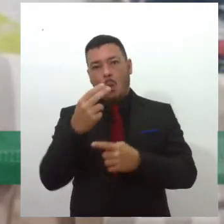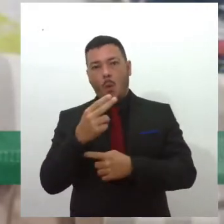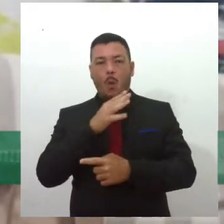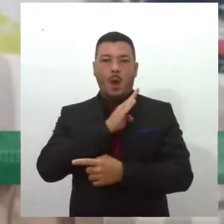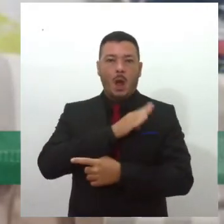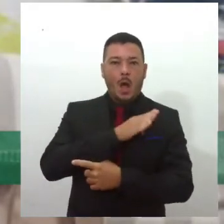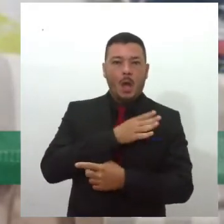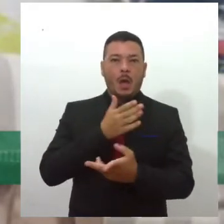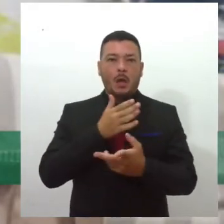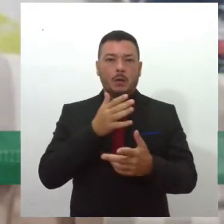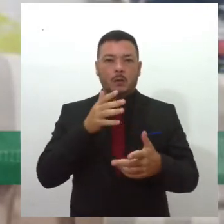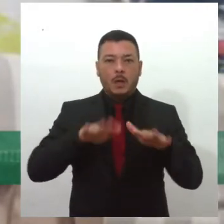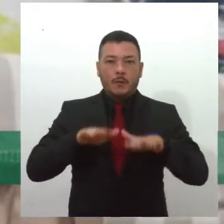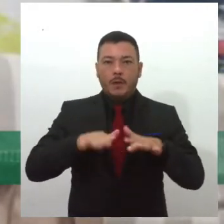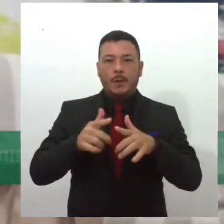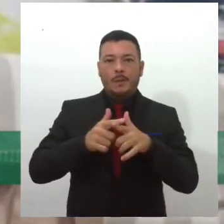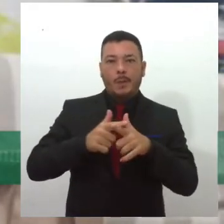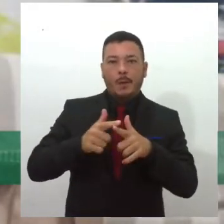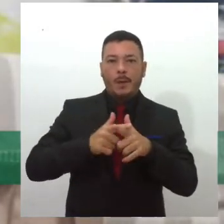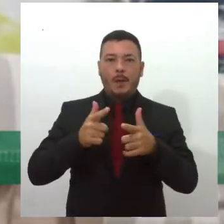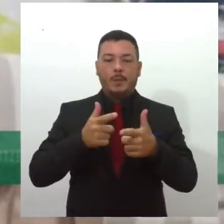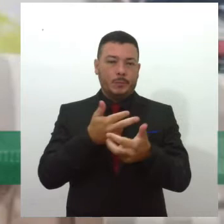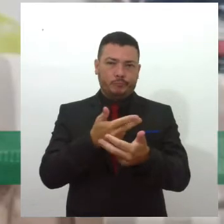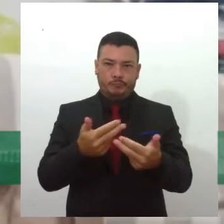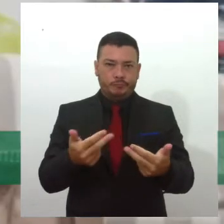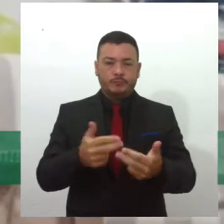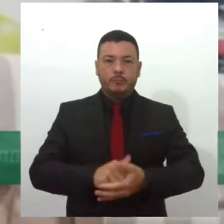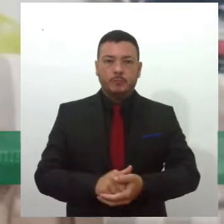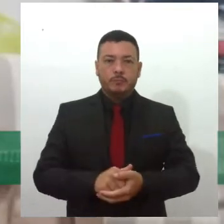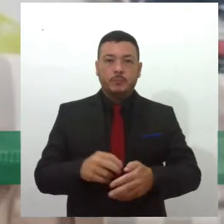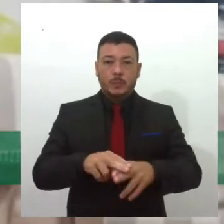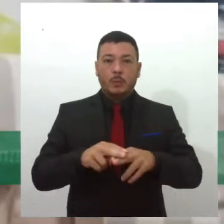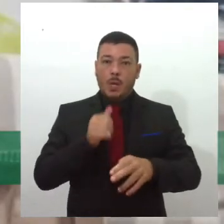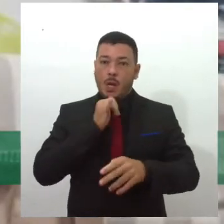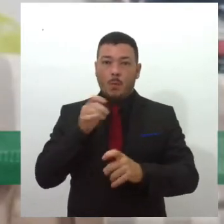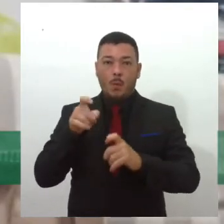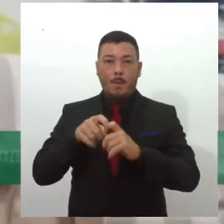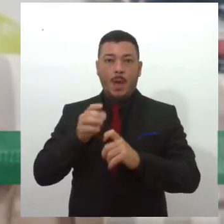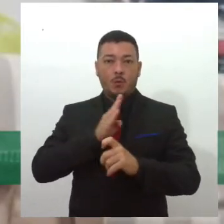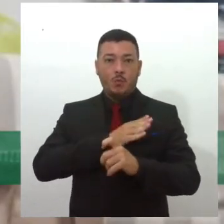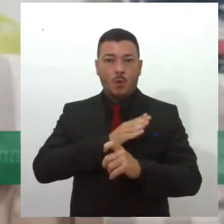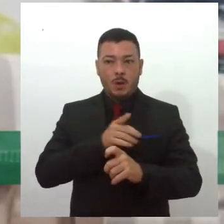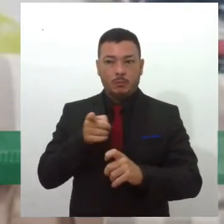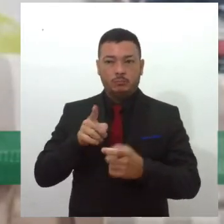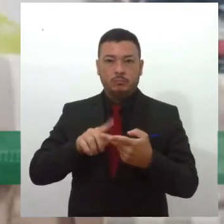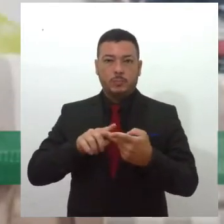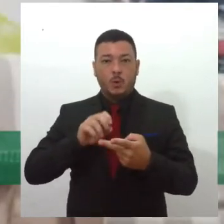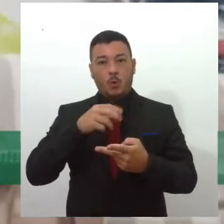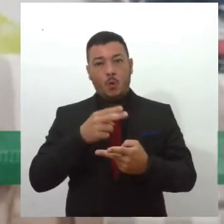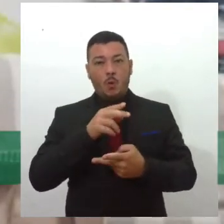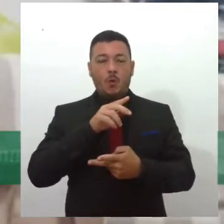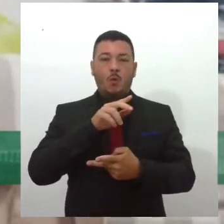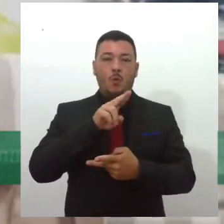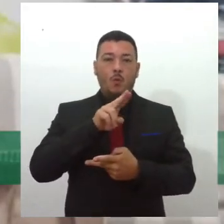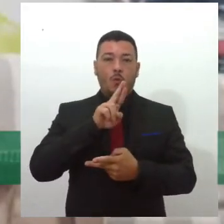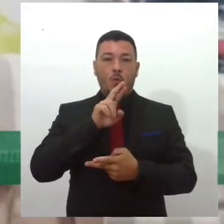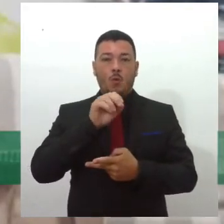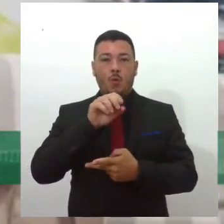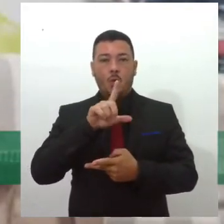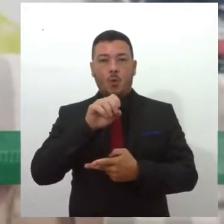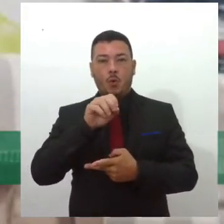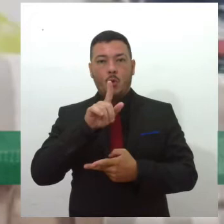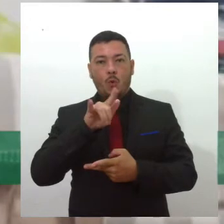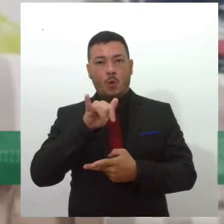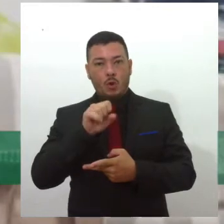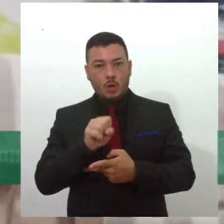complicação de uma miocardite, uma inflamação do coração, por exemplo, de um cardiologista, ou de um geriatra, ou de um neurologista, de uma forma prolongada, por conta